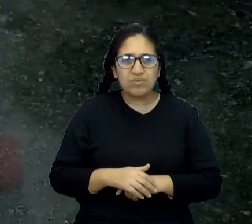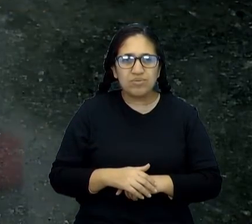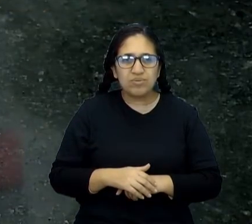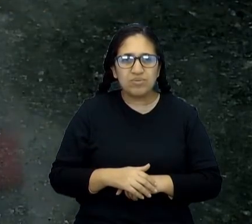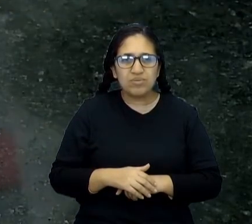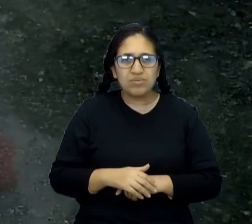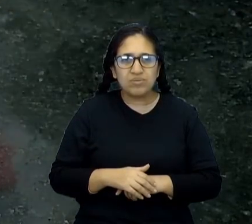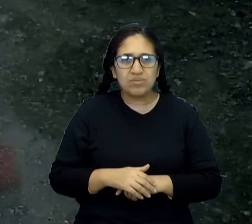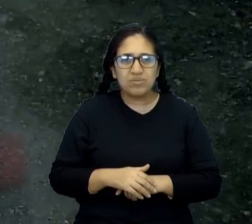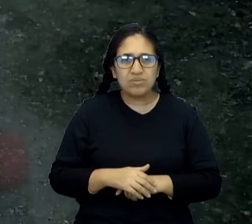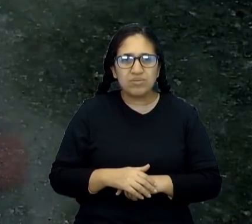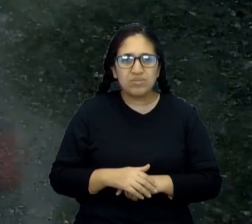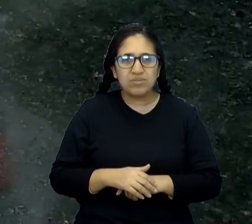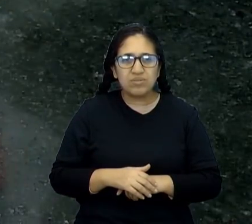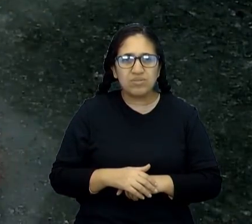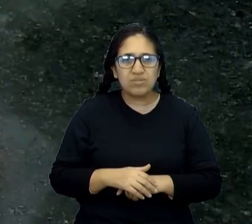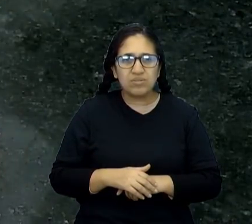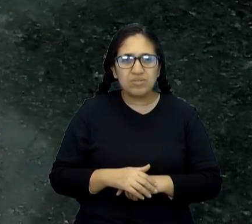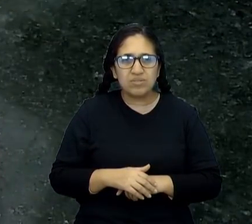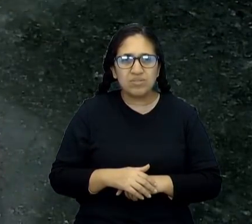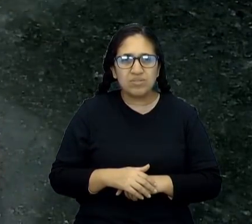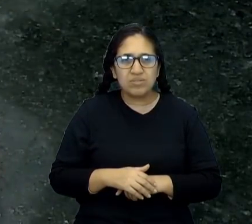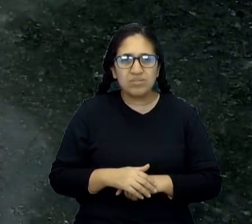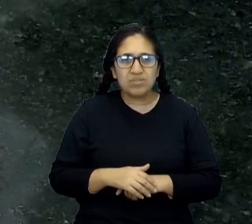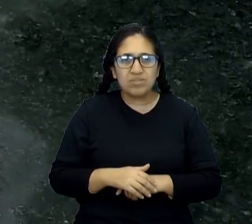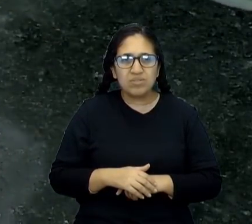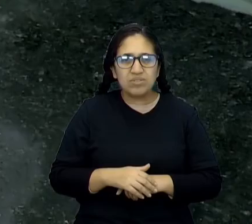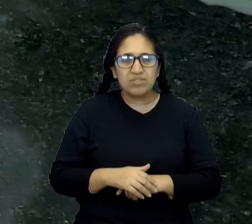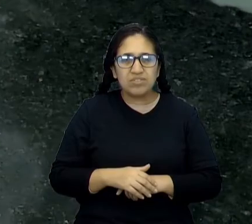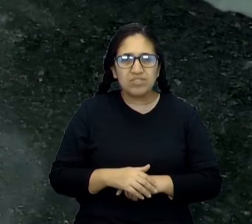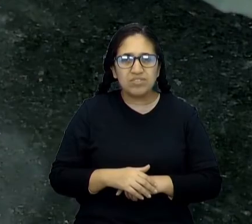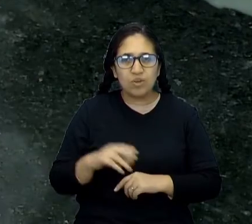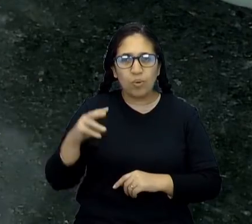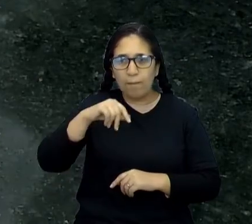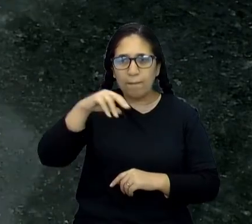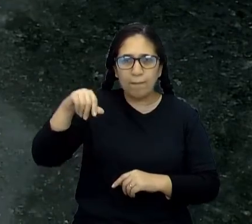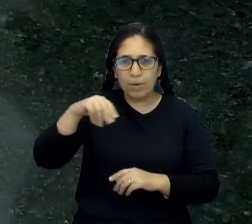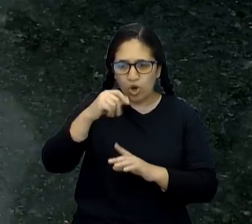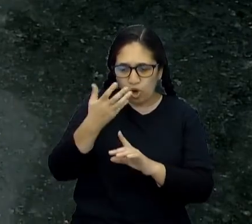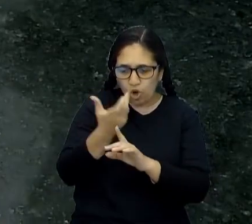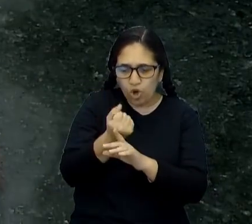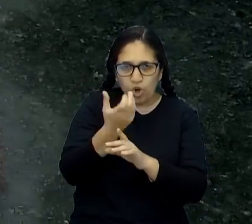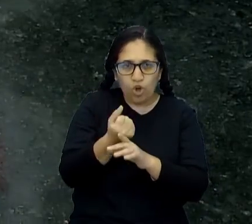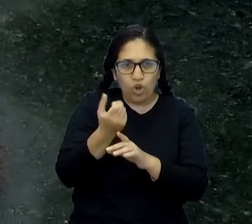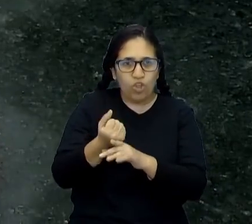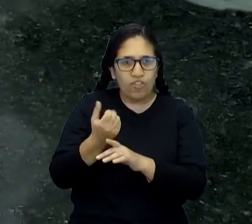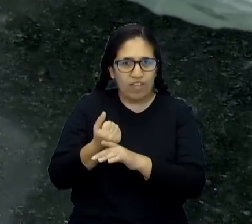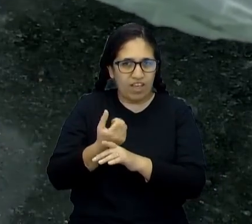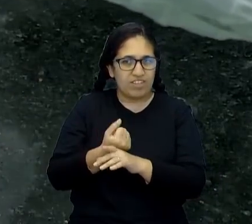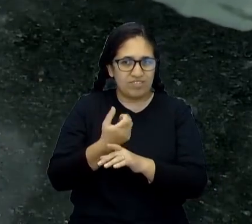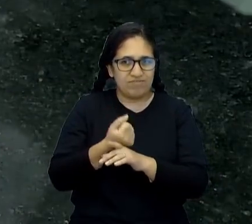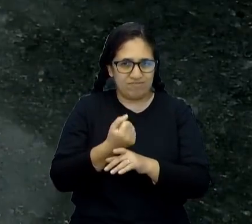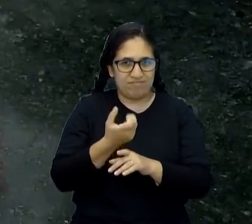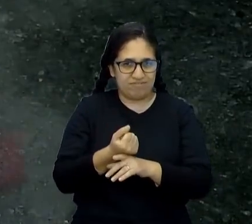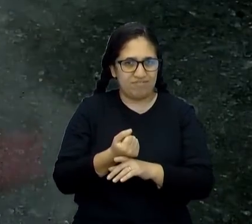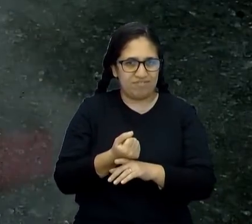Por que eu coloco esse papel? Porque senão o pó gruda todo, né?